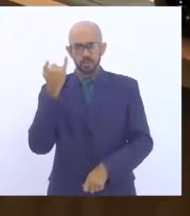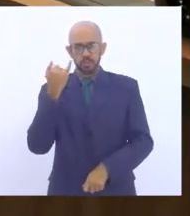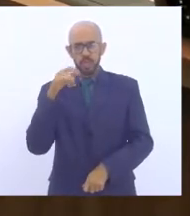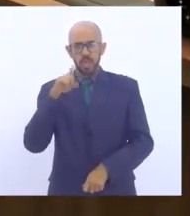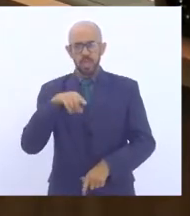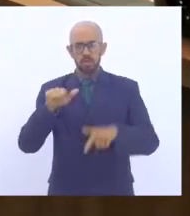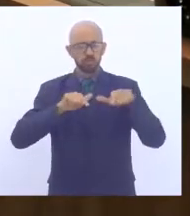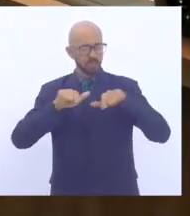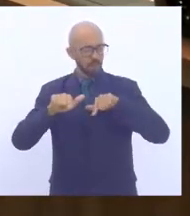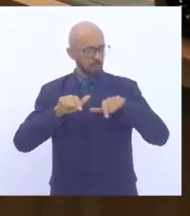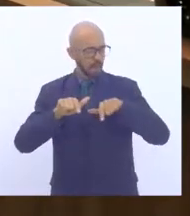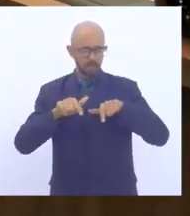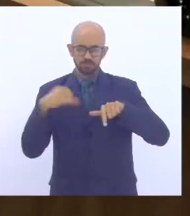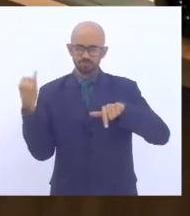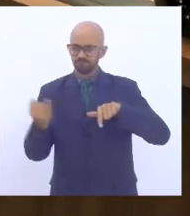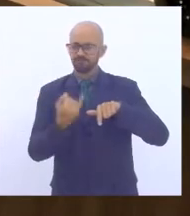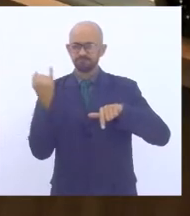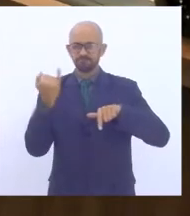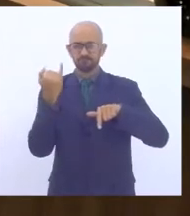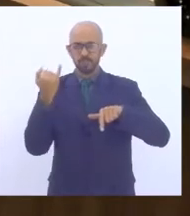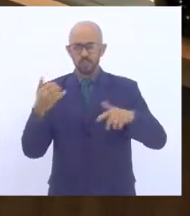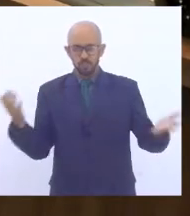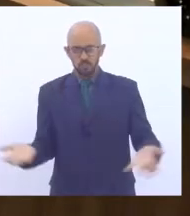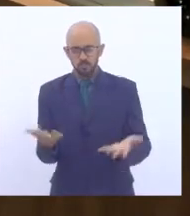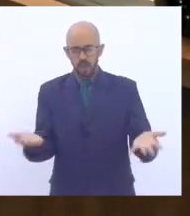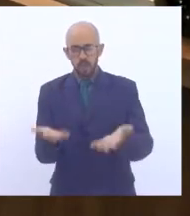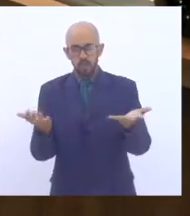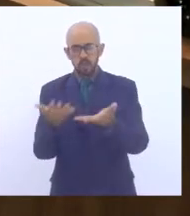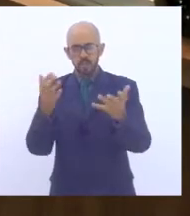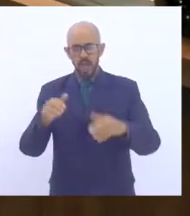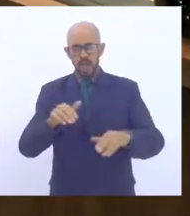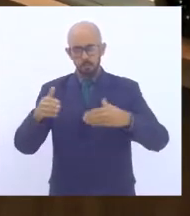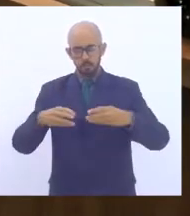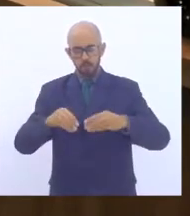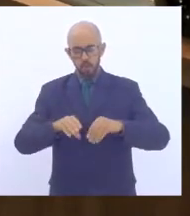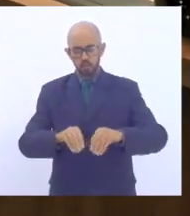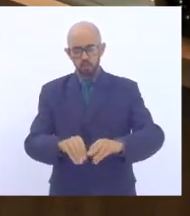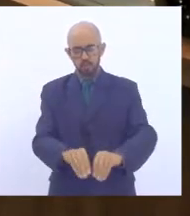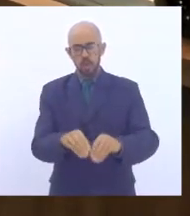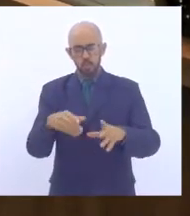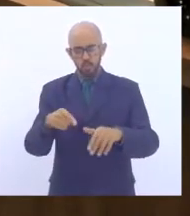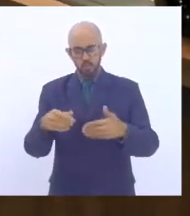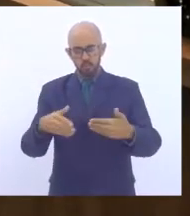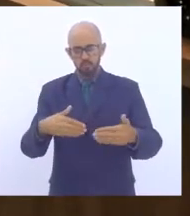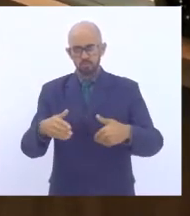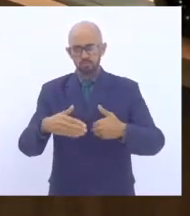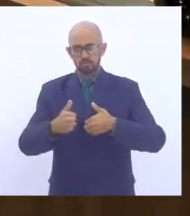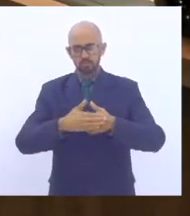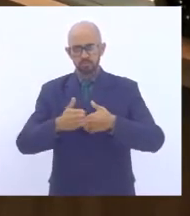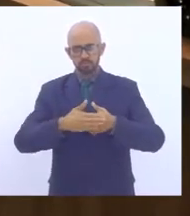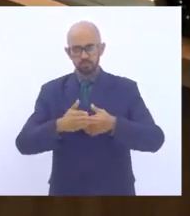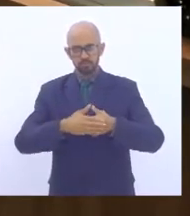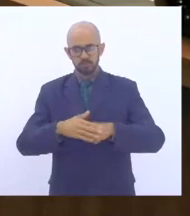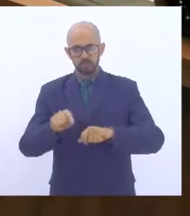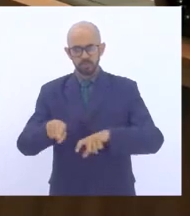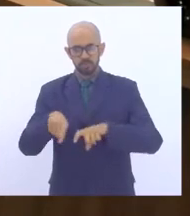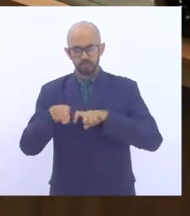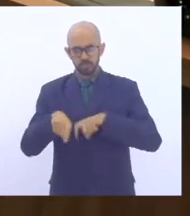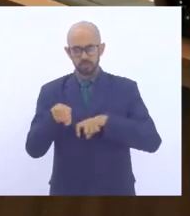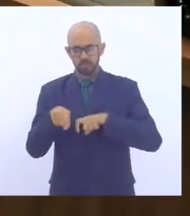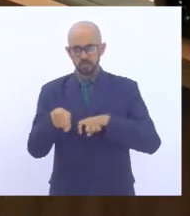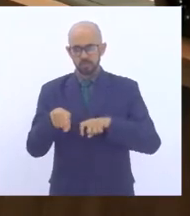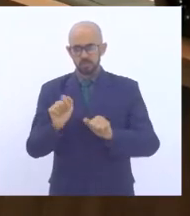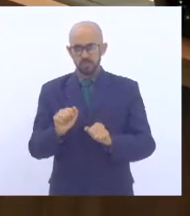um trabalho fundamental a gente valorizar a produção manual artesanal própria da pequena produção da pequena agroindústria